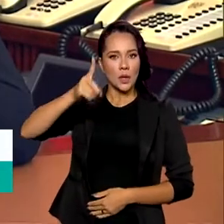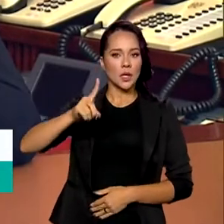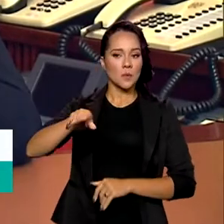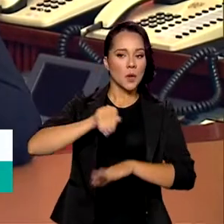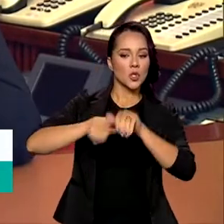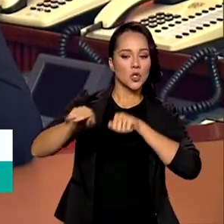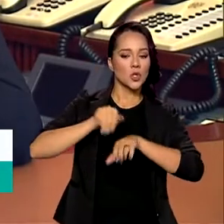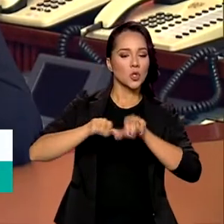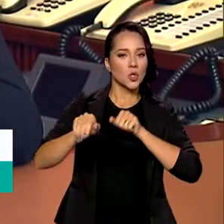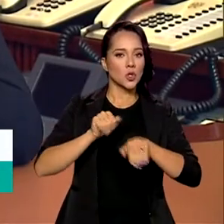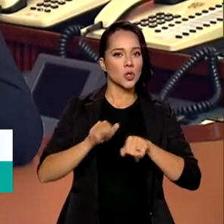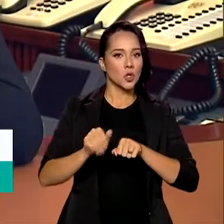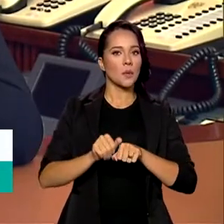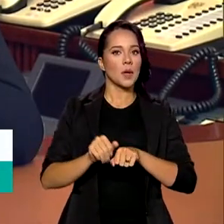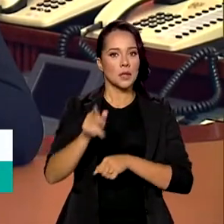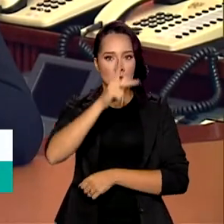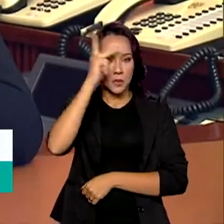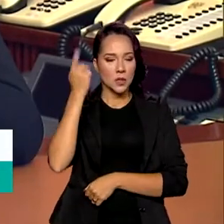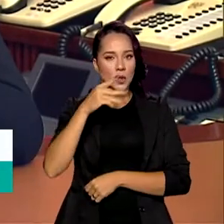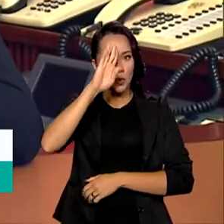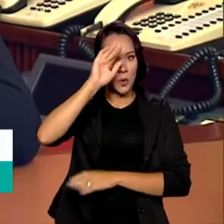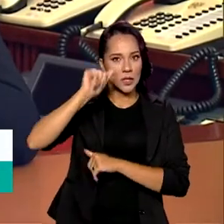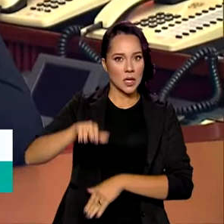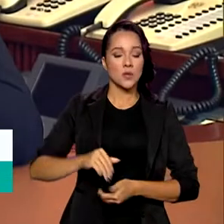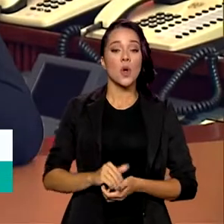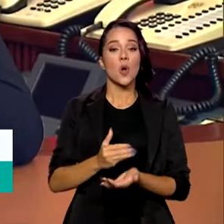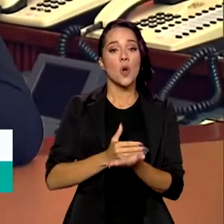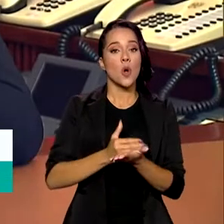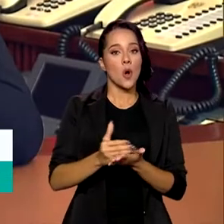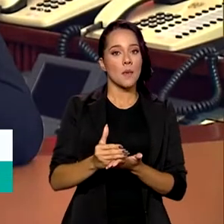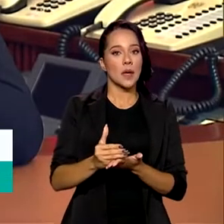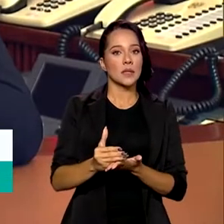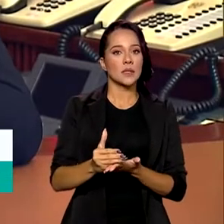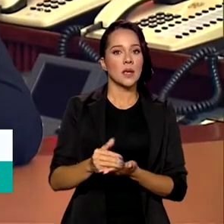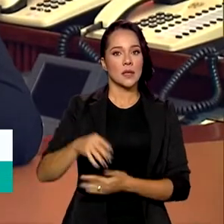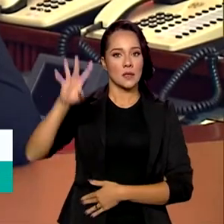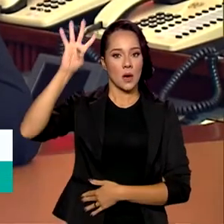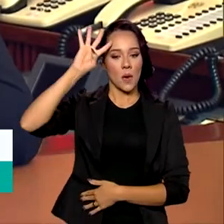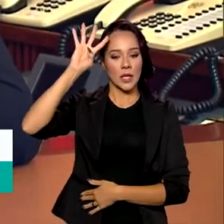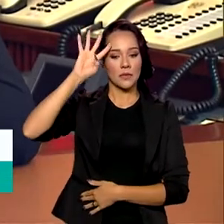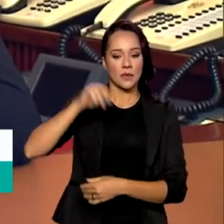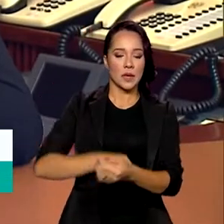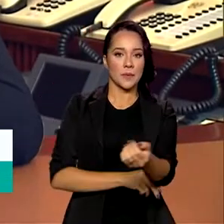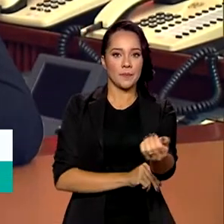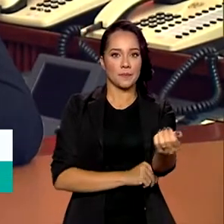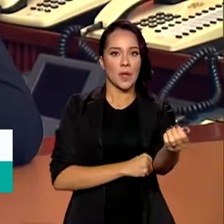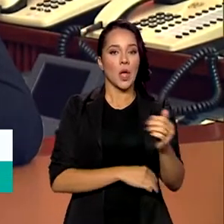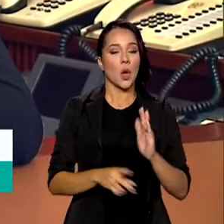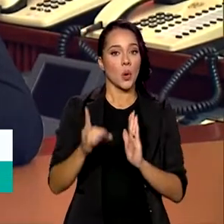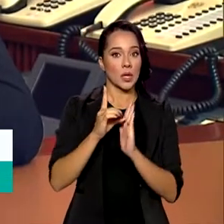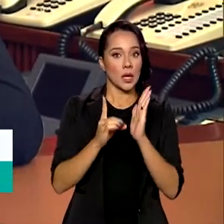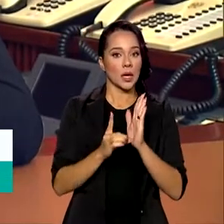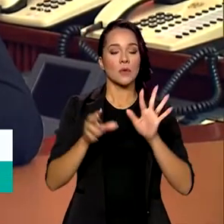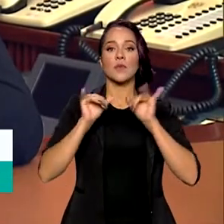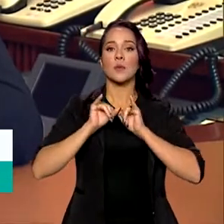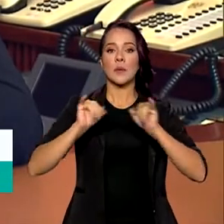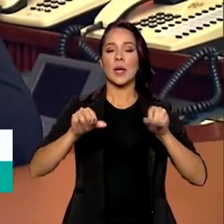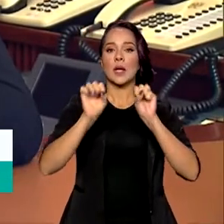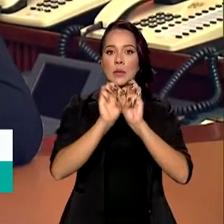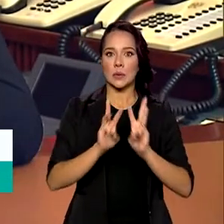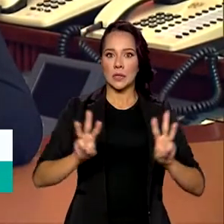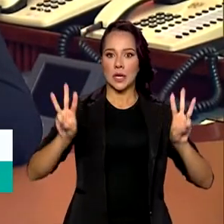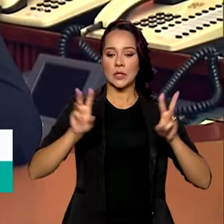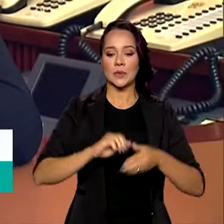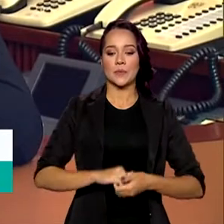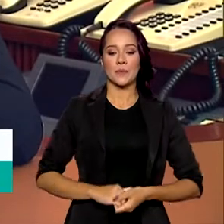recuperar recrutamento dos reservistas entra em vigor a partir desta quarta-feira o decreto foi publicado no site